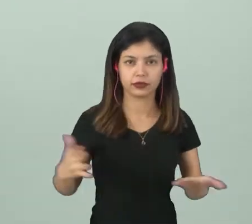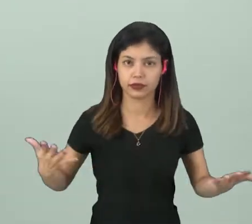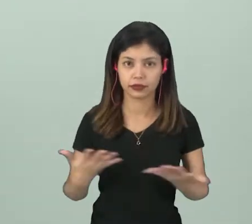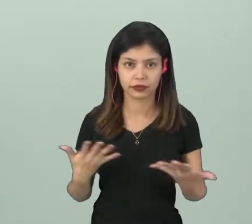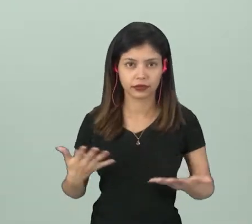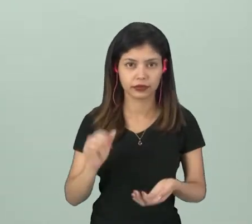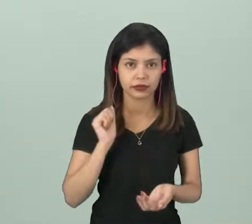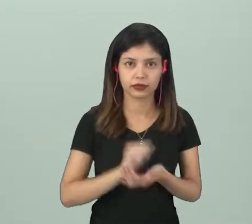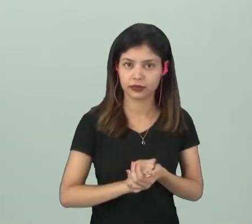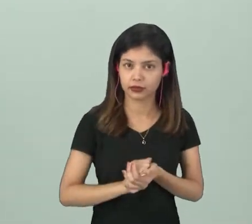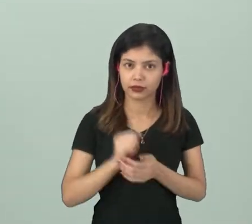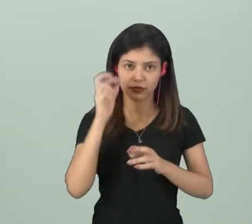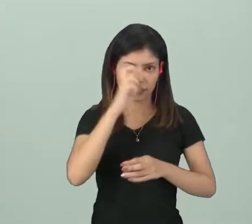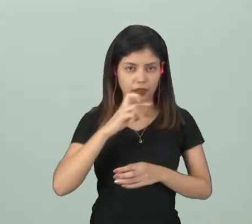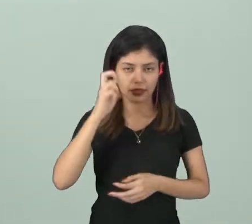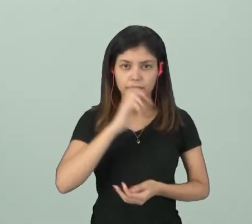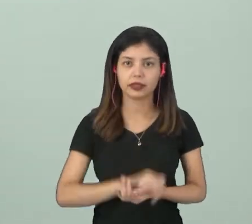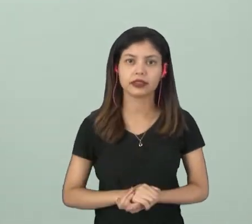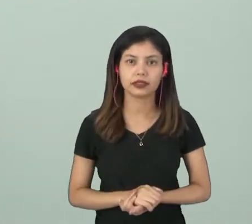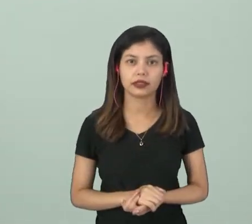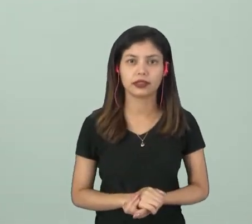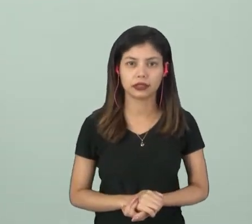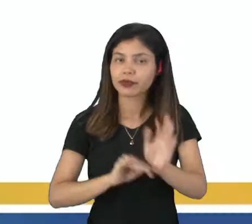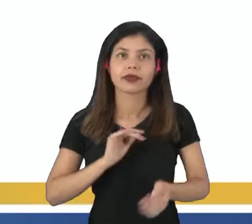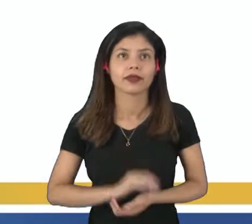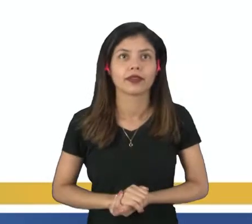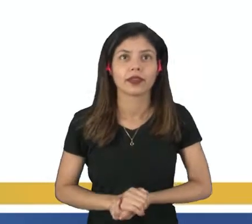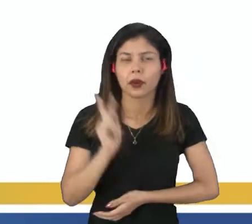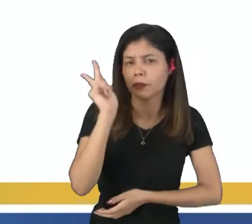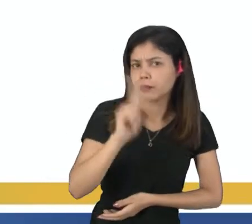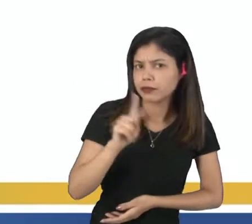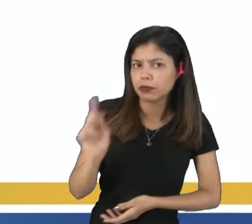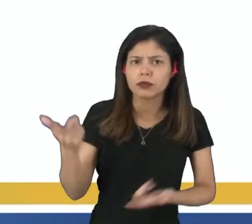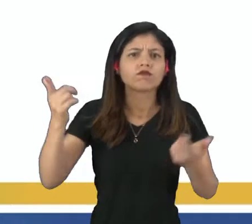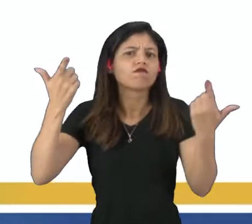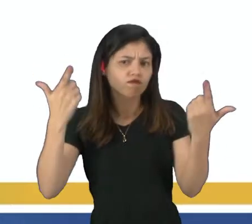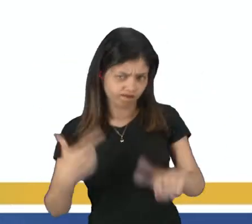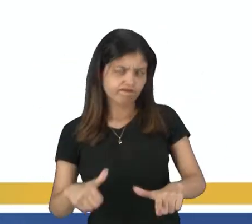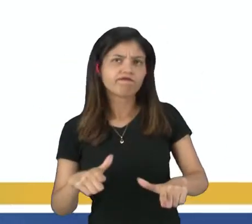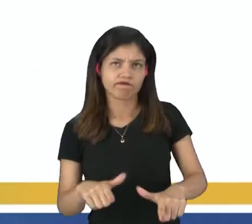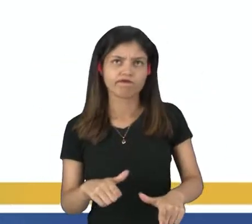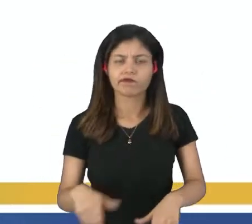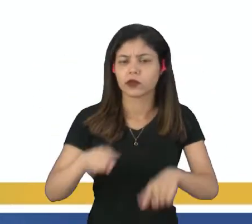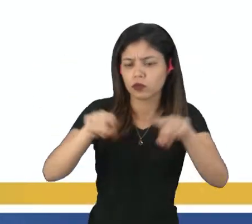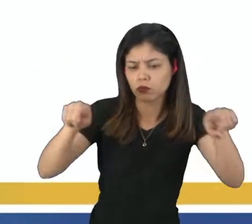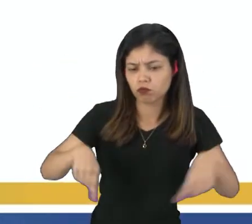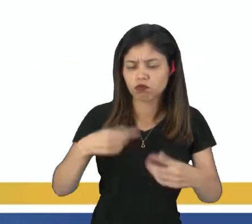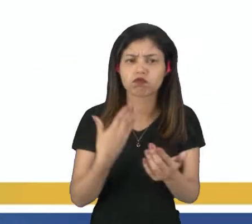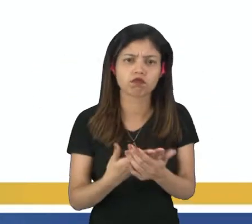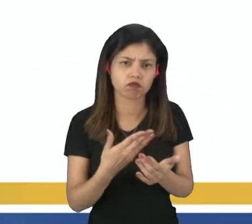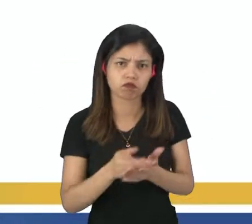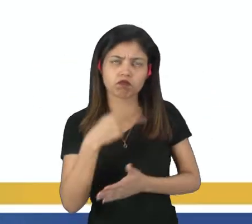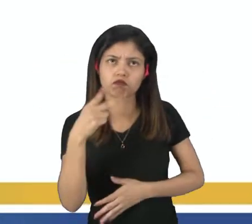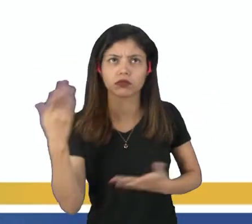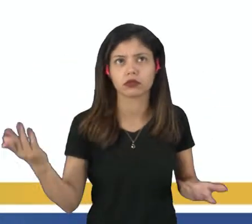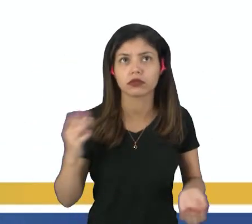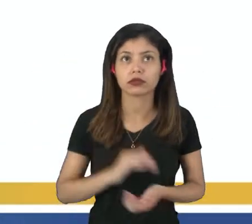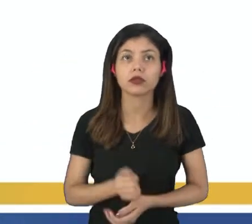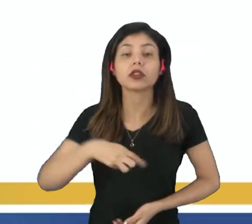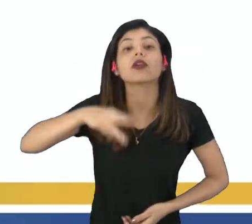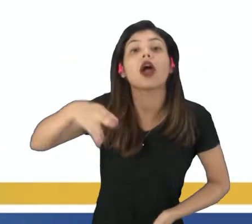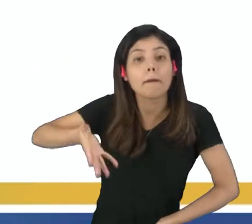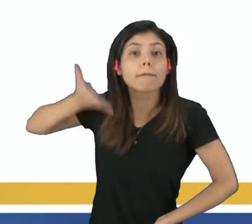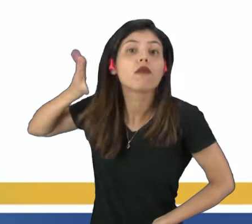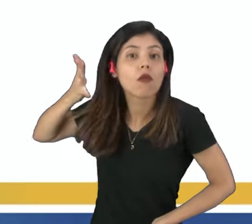fazer algumas observações. Olha só o texto. O professor, bem chateado com a turma, fala: "Quem quer